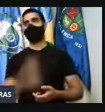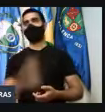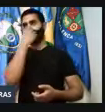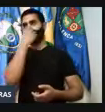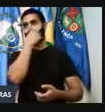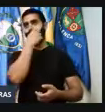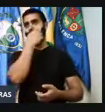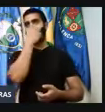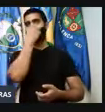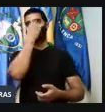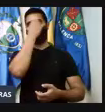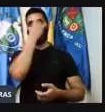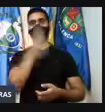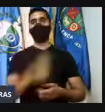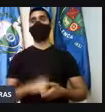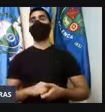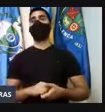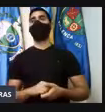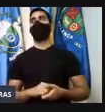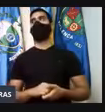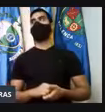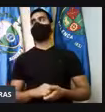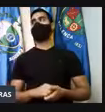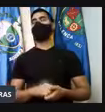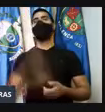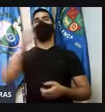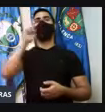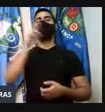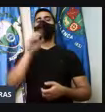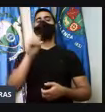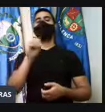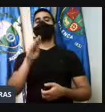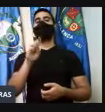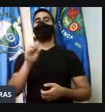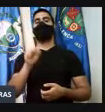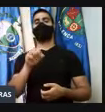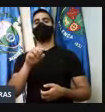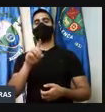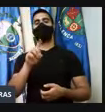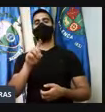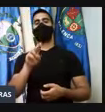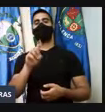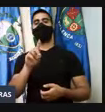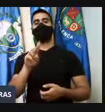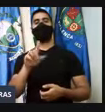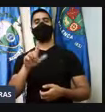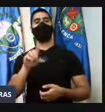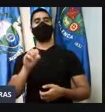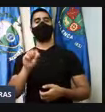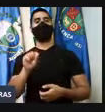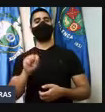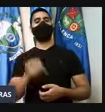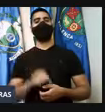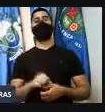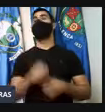de Souza Bibiane Magalhães, chefe da UBS, Dudu Lopes, dando ainda outras providências. Discussão única e votação